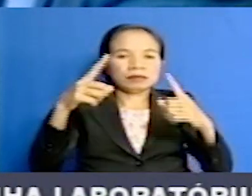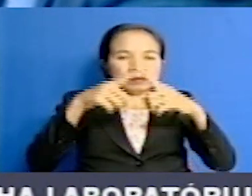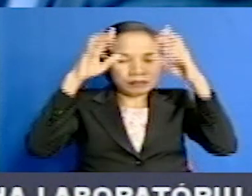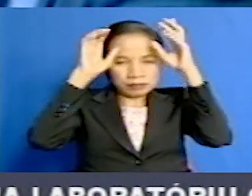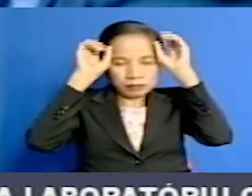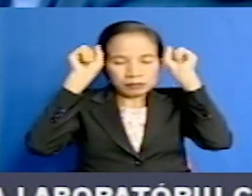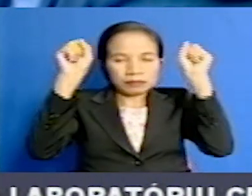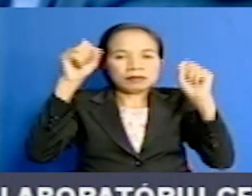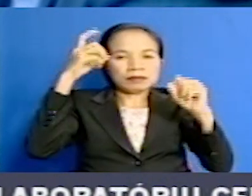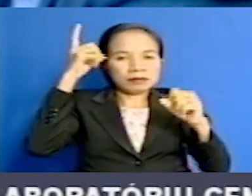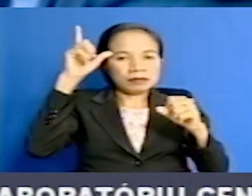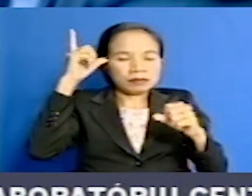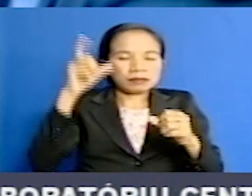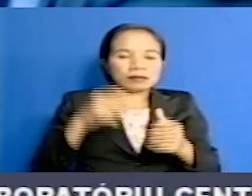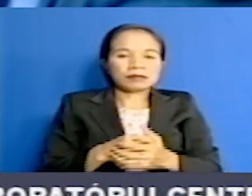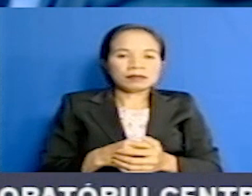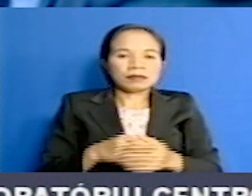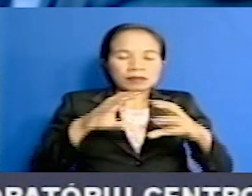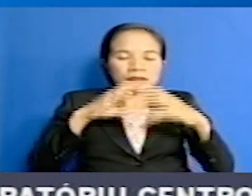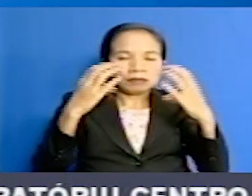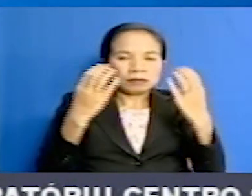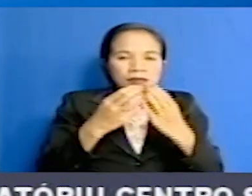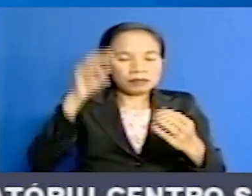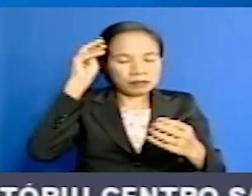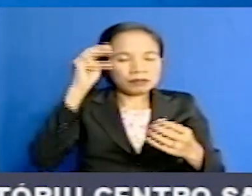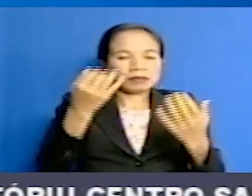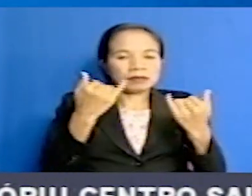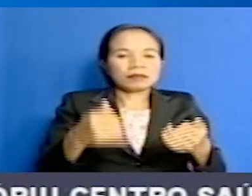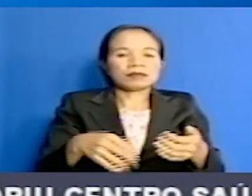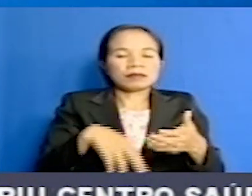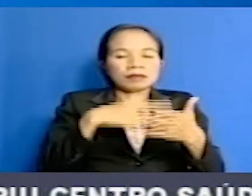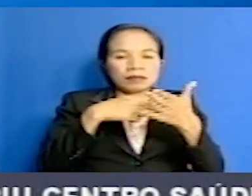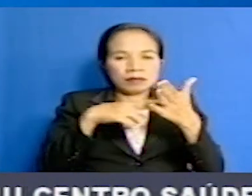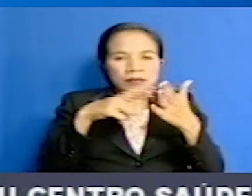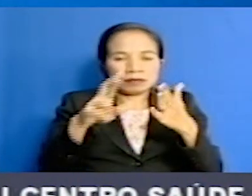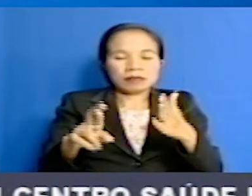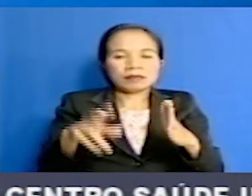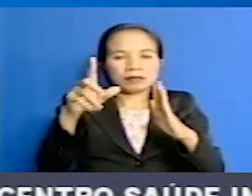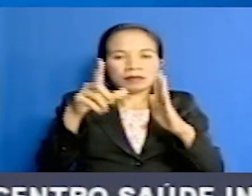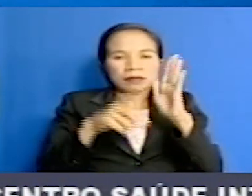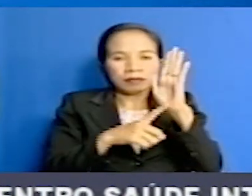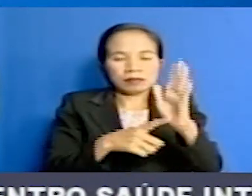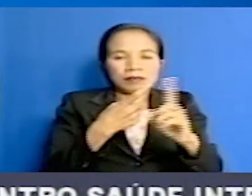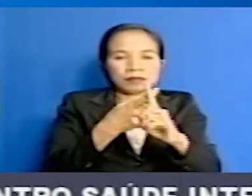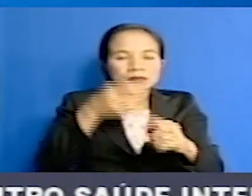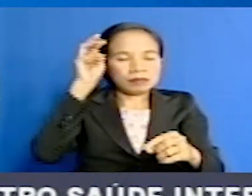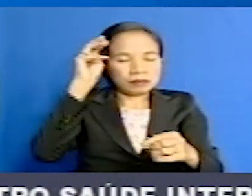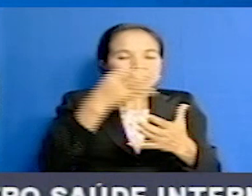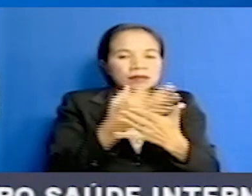República. Conselho Ministro, hoje aprova o projeto de decreto do governo. Nebe apresenta o Ministro das